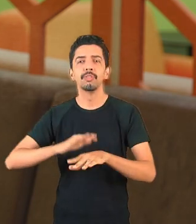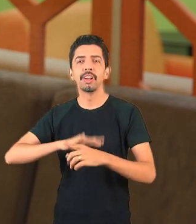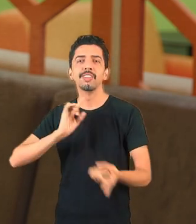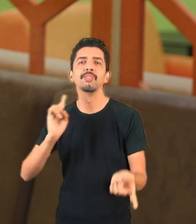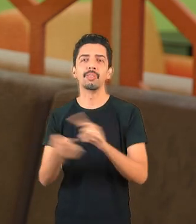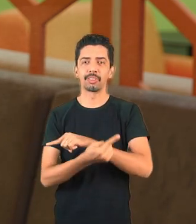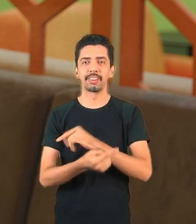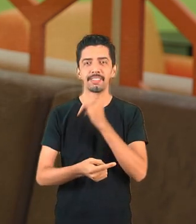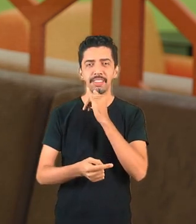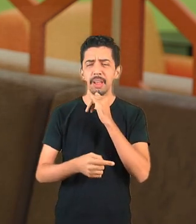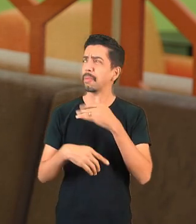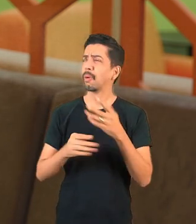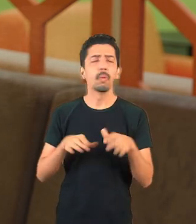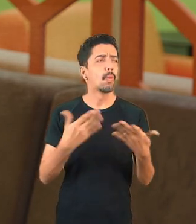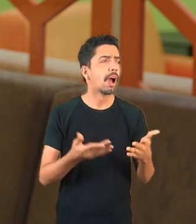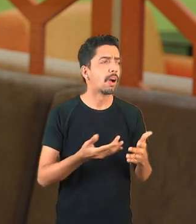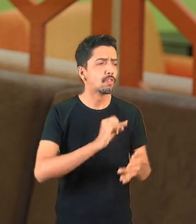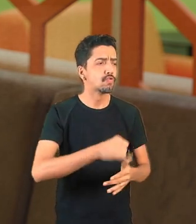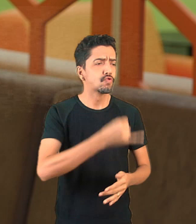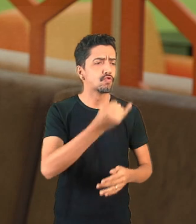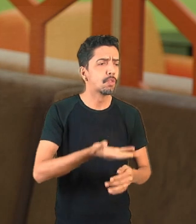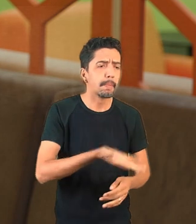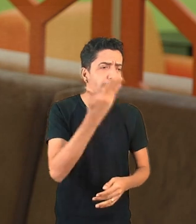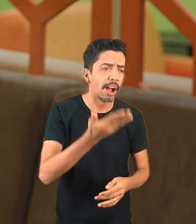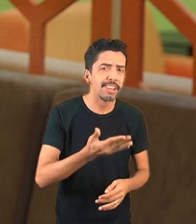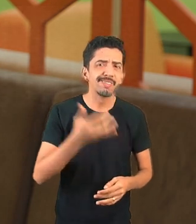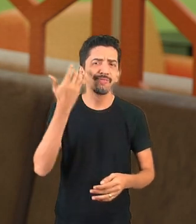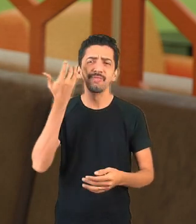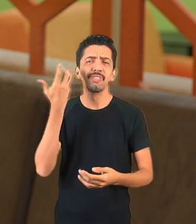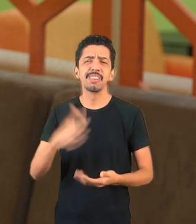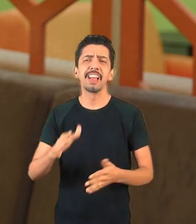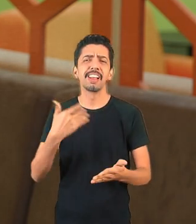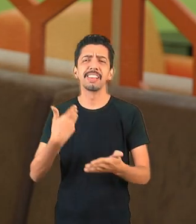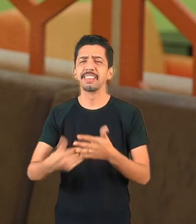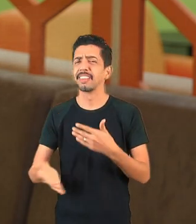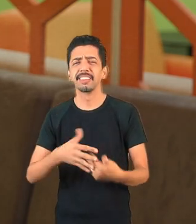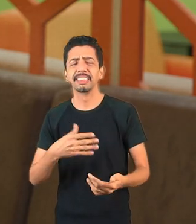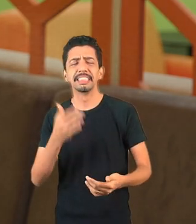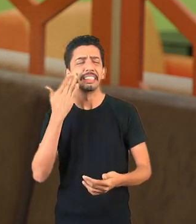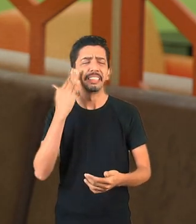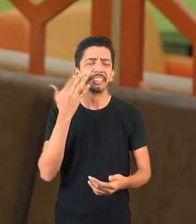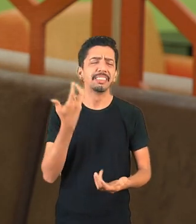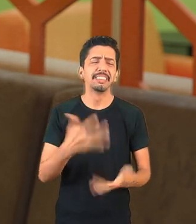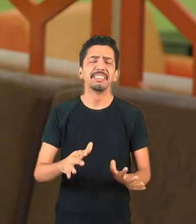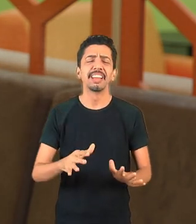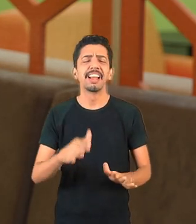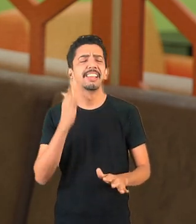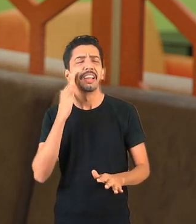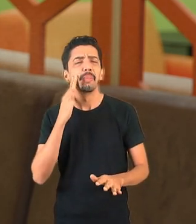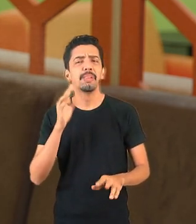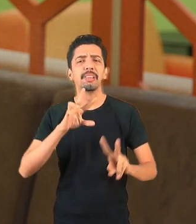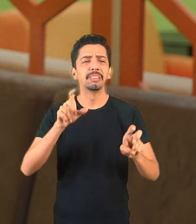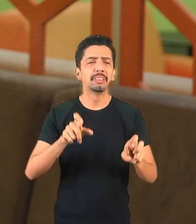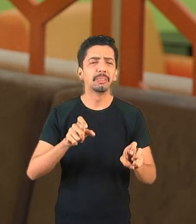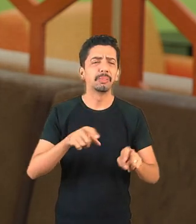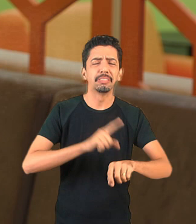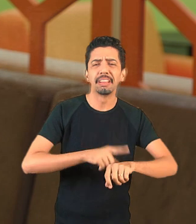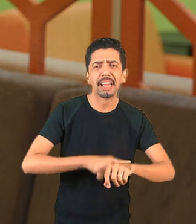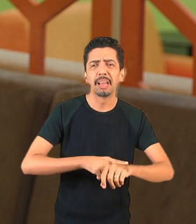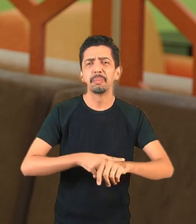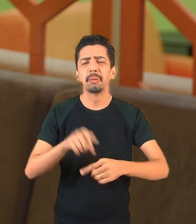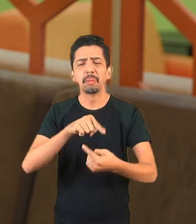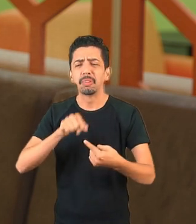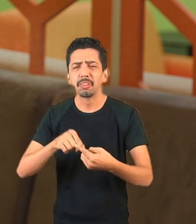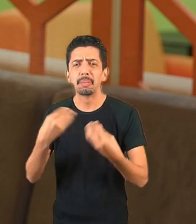dando juros mais altos, ele não quer saber se o tempo, se o porquê, para quê. Esse é o erro capital de